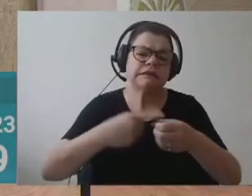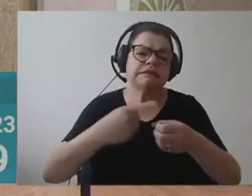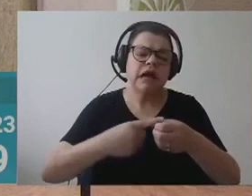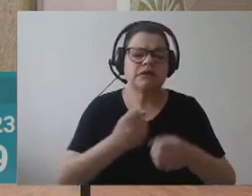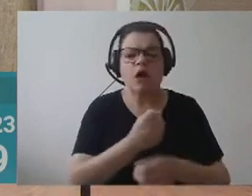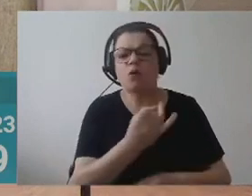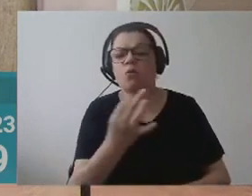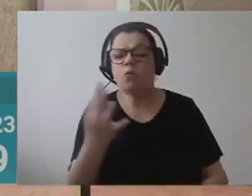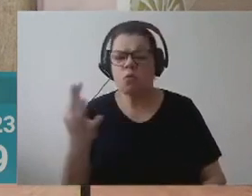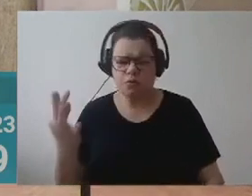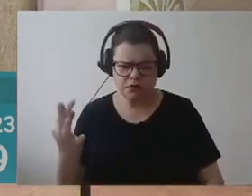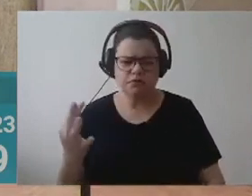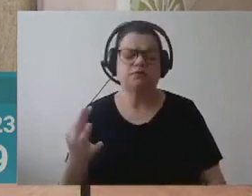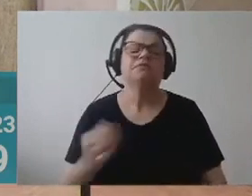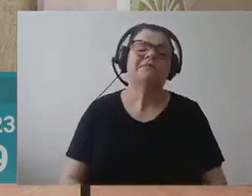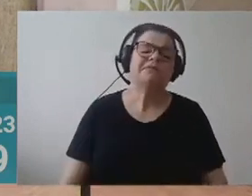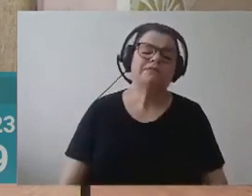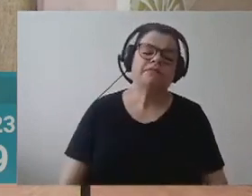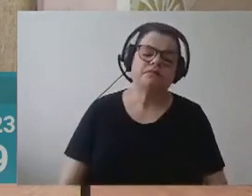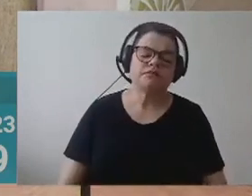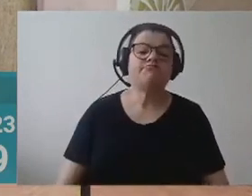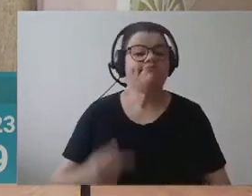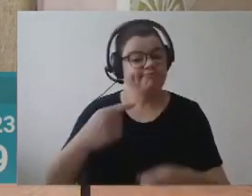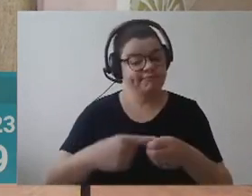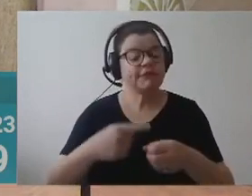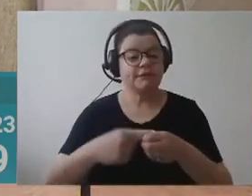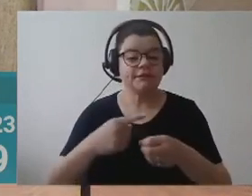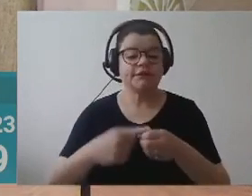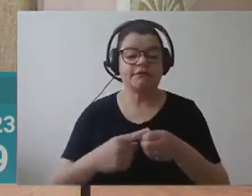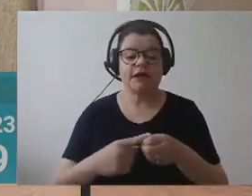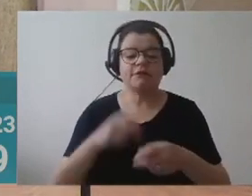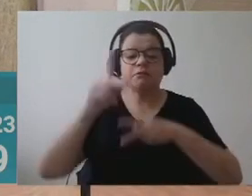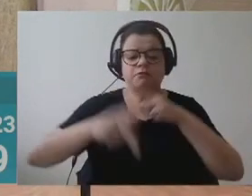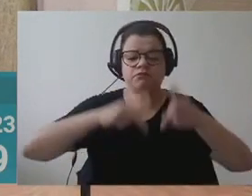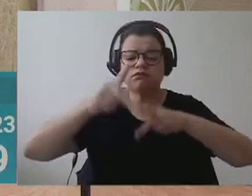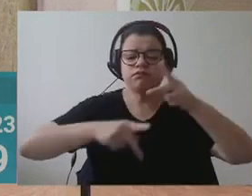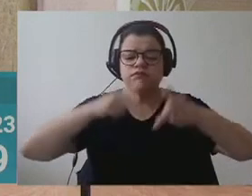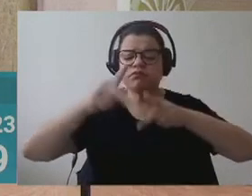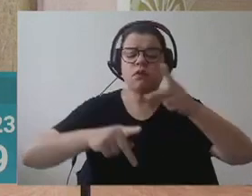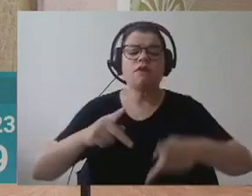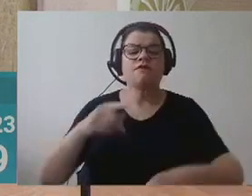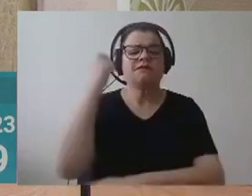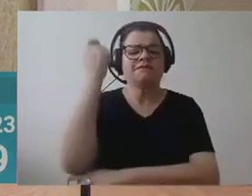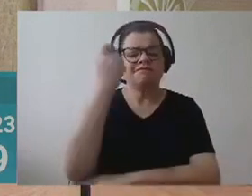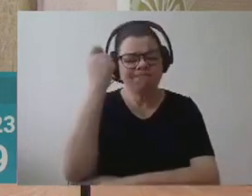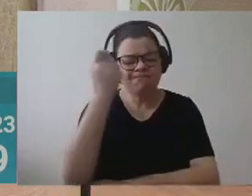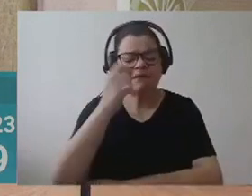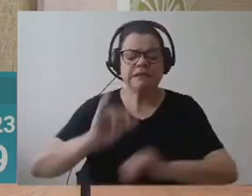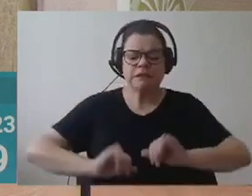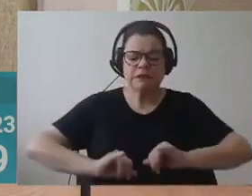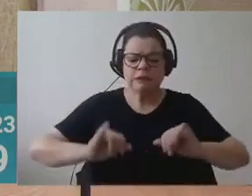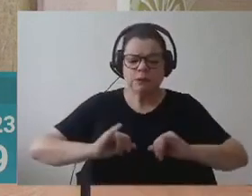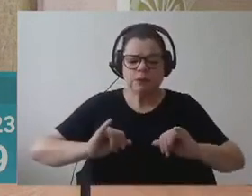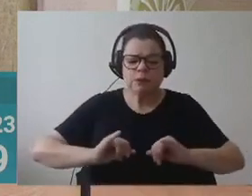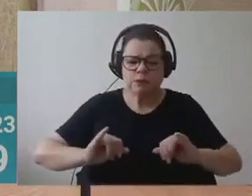Cauí, Lajeado, realmente cidades que o povo gaúcho está sofrendo e sofrendo muito. É só para quem sofre, para quem passa por isso.